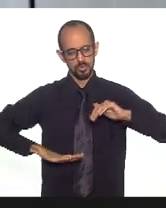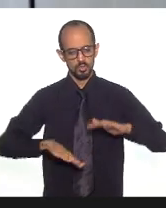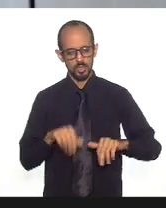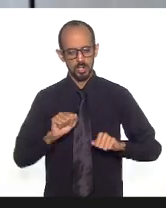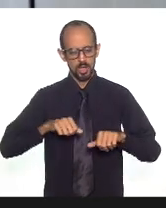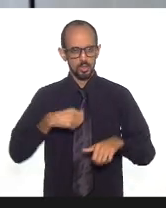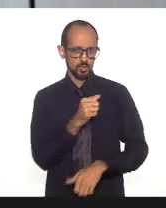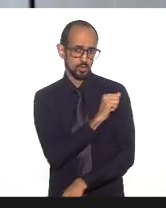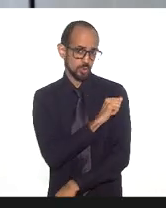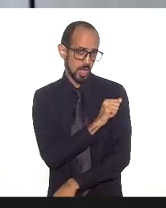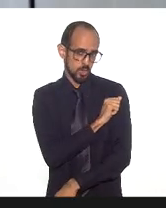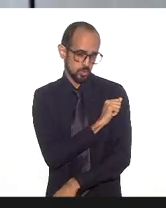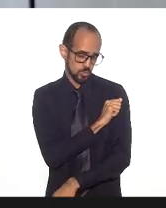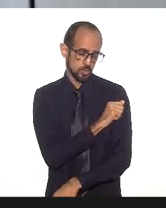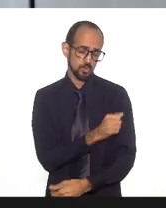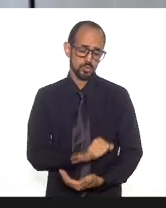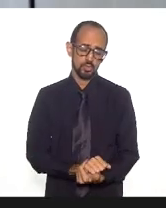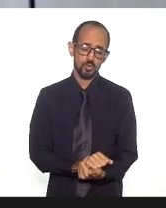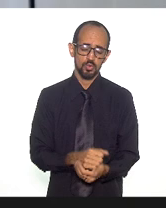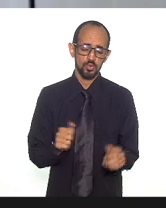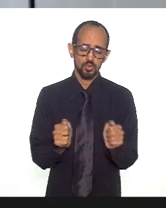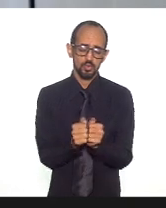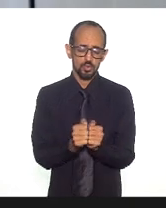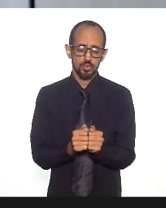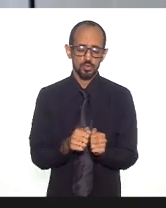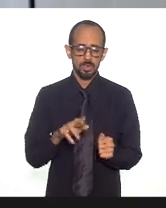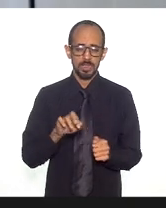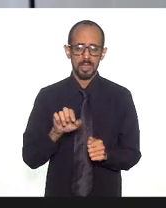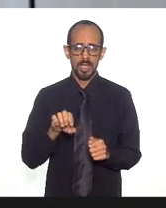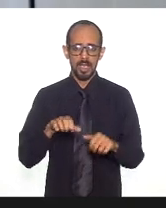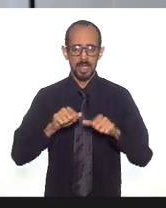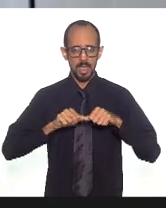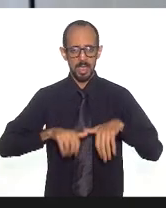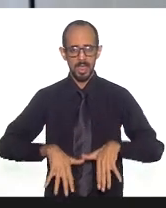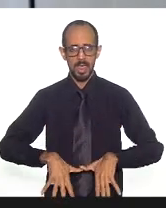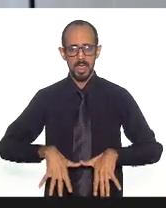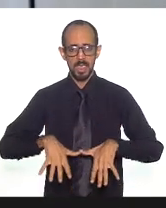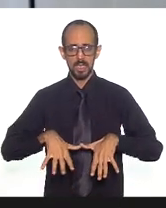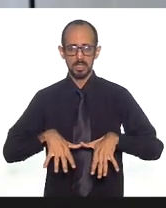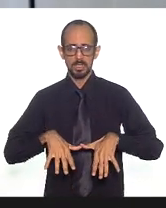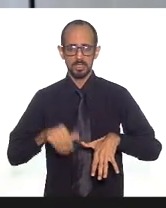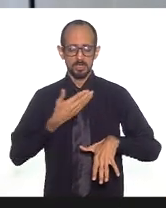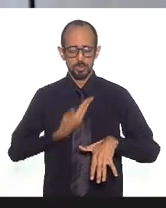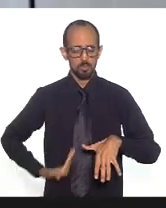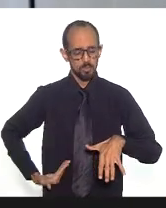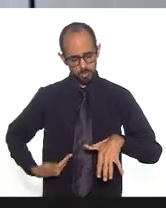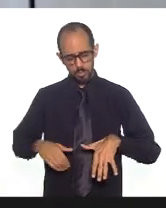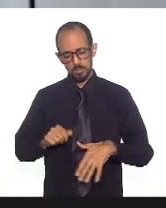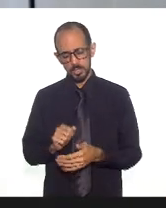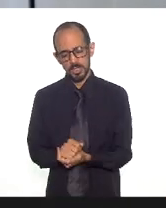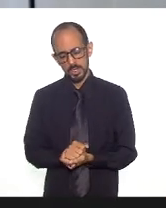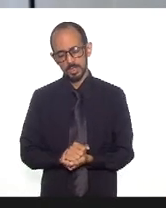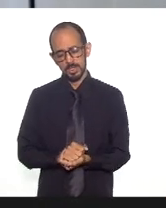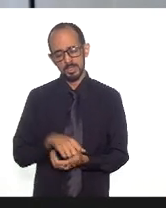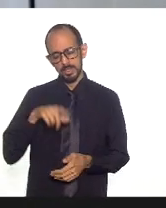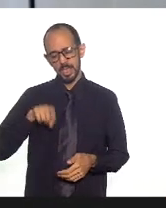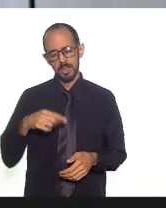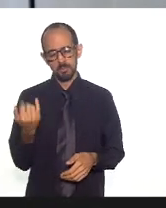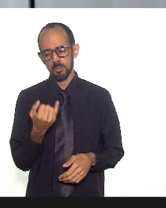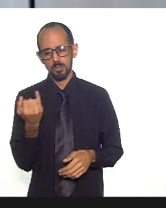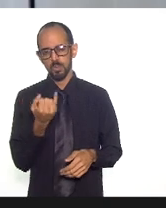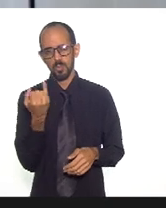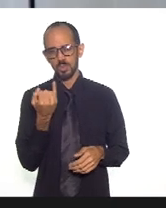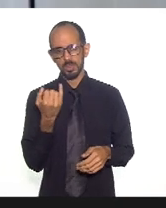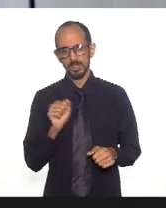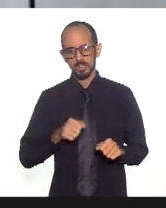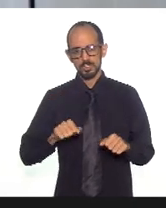dos estudantes através dessa rede pública, que também é uma coisa muito importante, fortalecimento, tudo isso implica o fortalecimento da rede pública, das